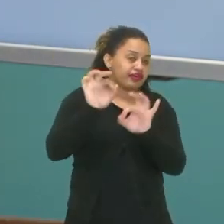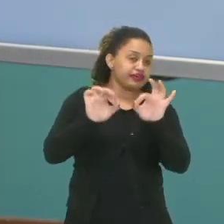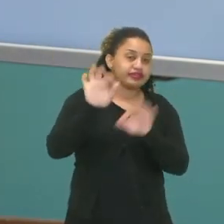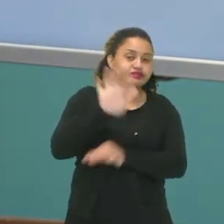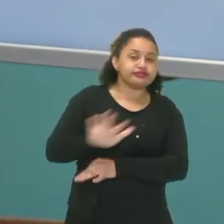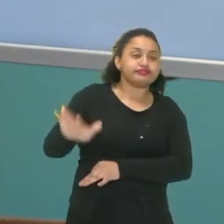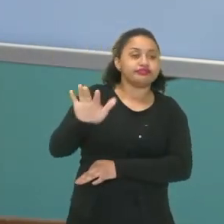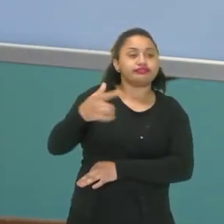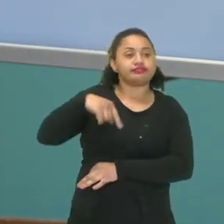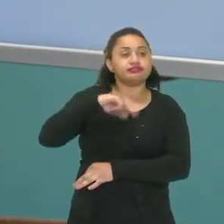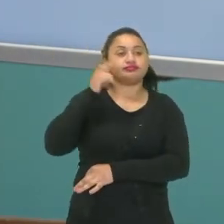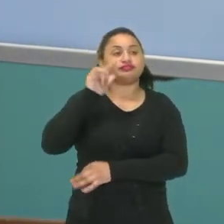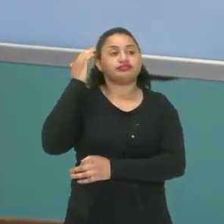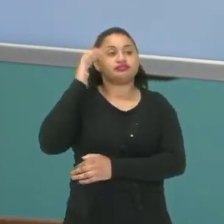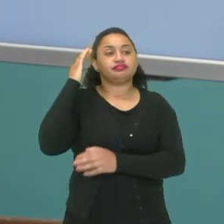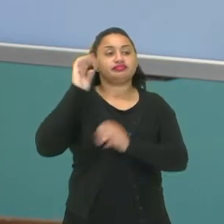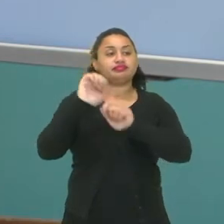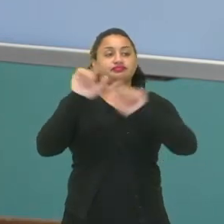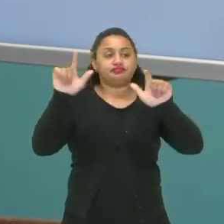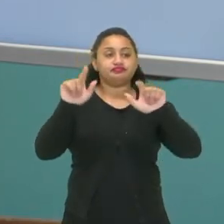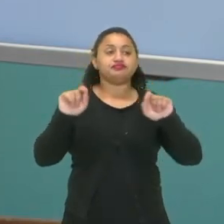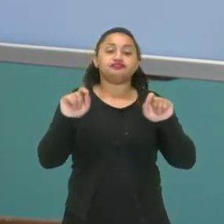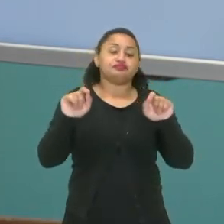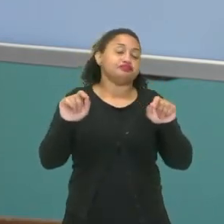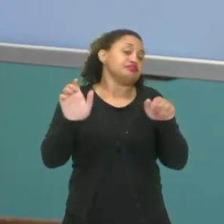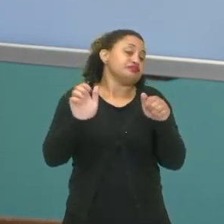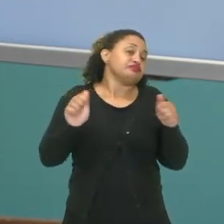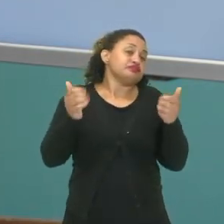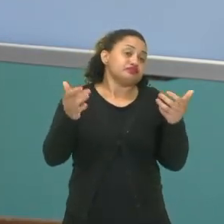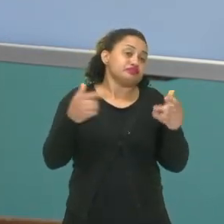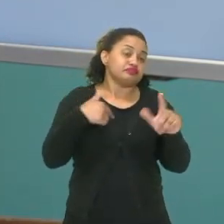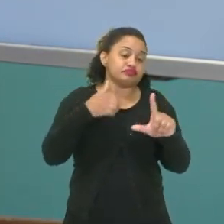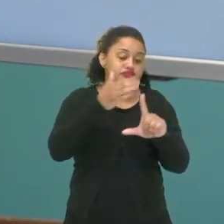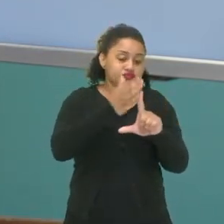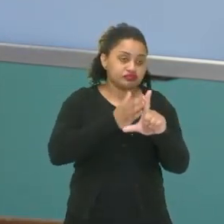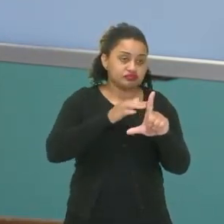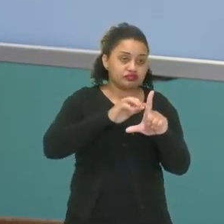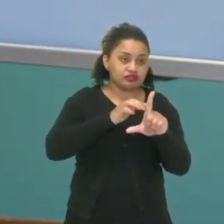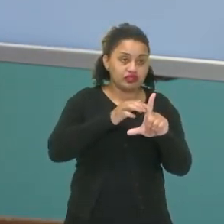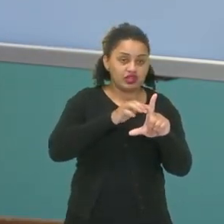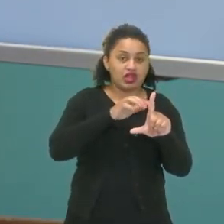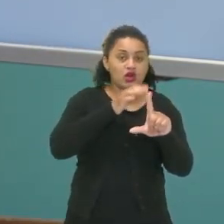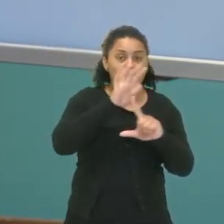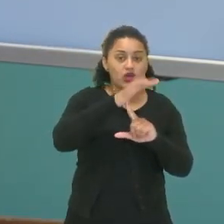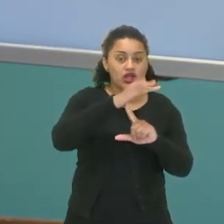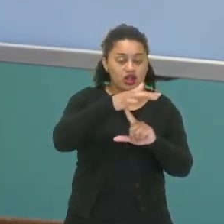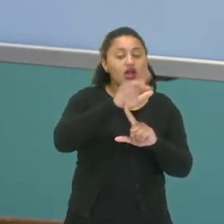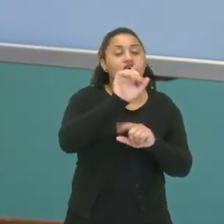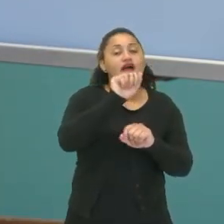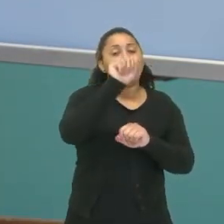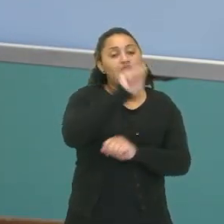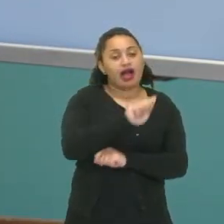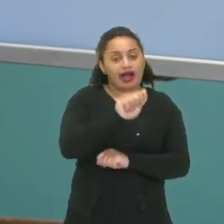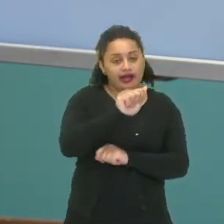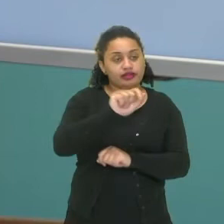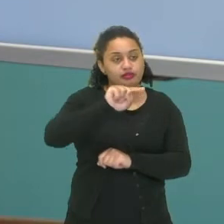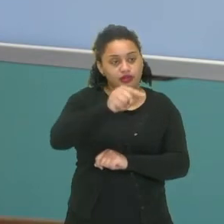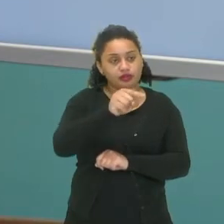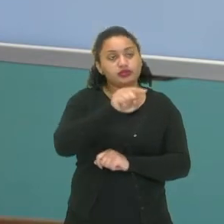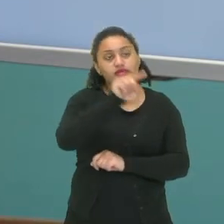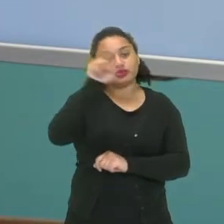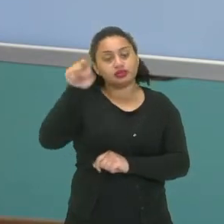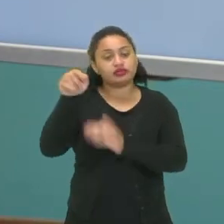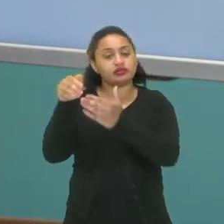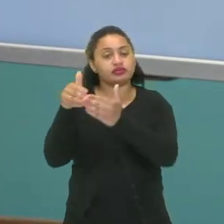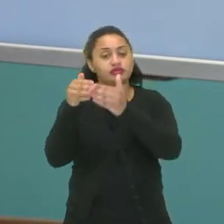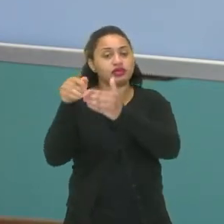gente entender aqui. Para isso aqui nós vamos chamar do ponto A e aqui vai ser o nosso ponto B. O ponto A, como